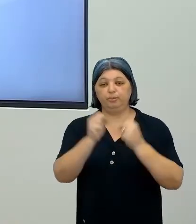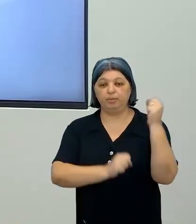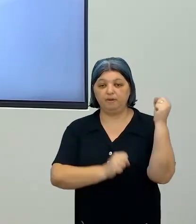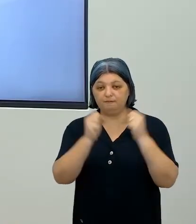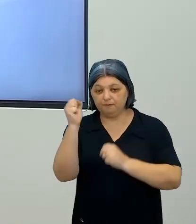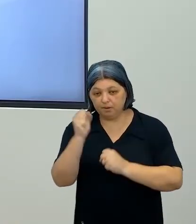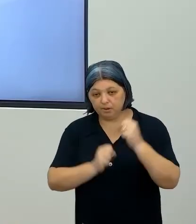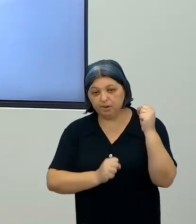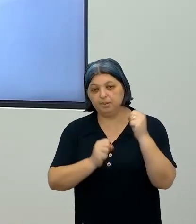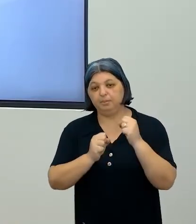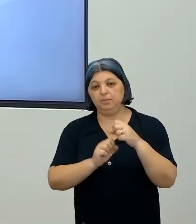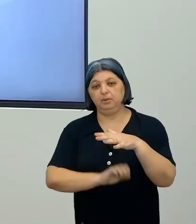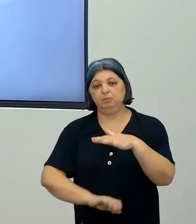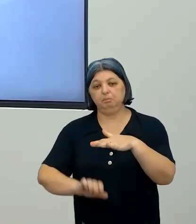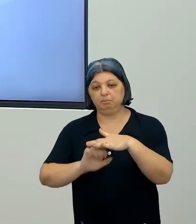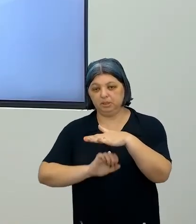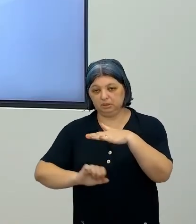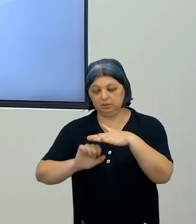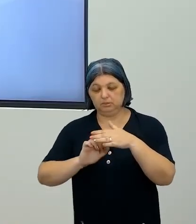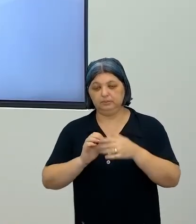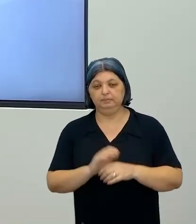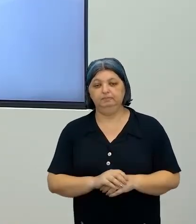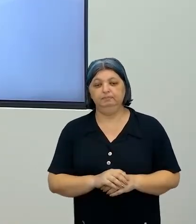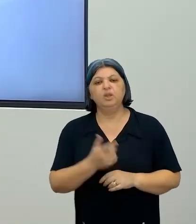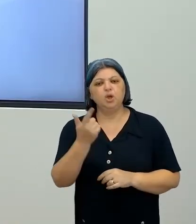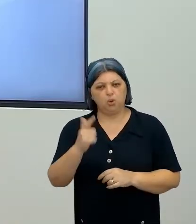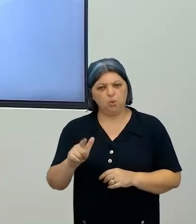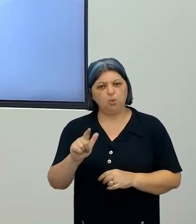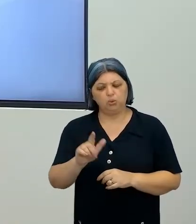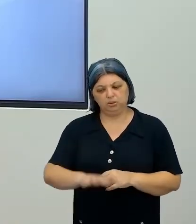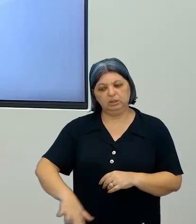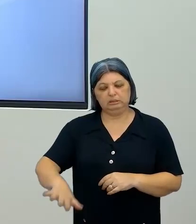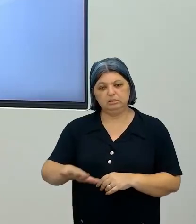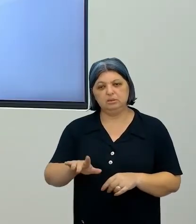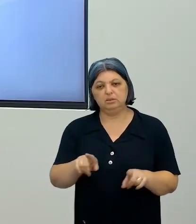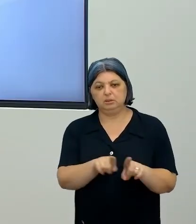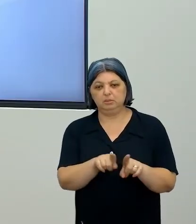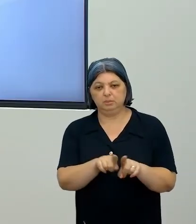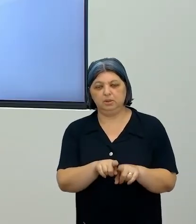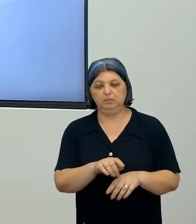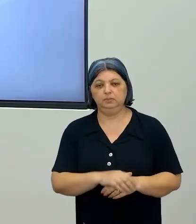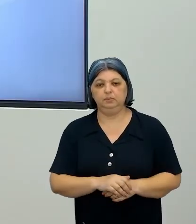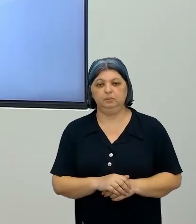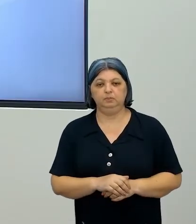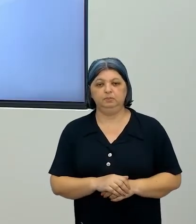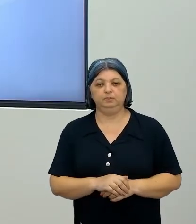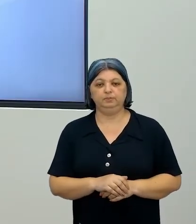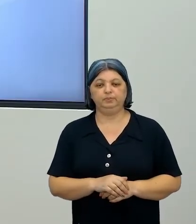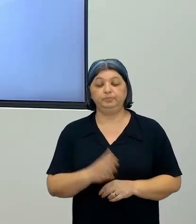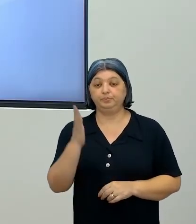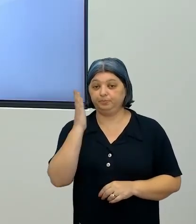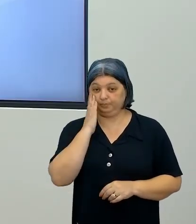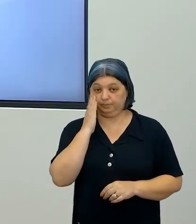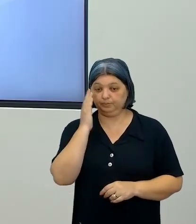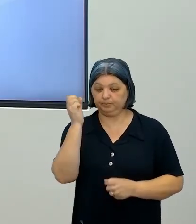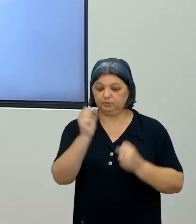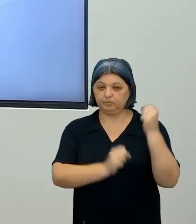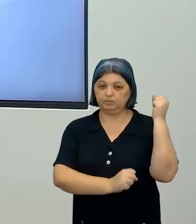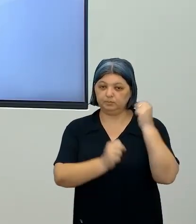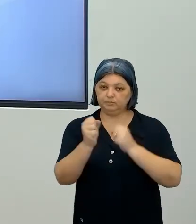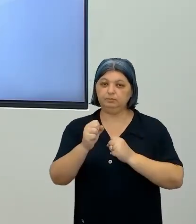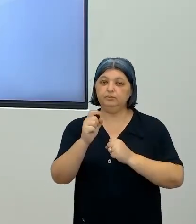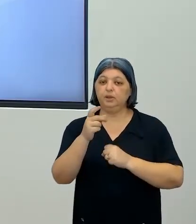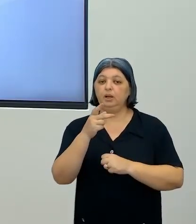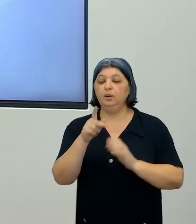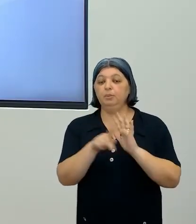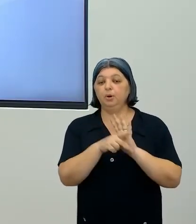de uma indústria. E em outras áreas também, né? Mas enfim, a gente sabe que a indústria é um bom modelo para a